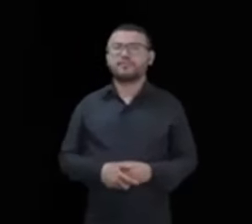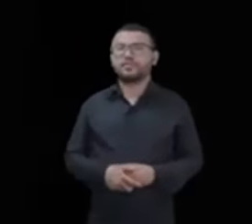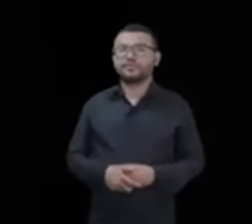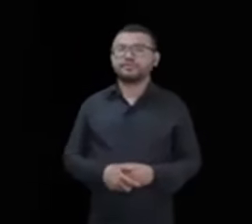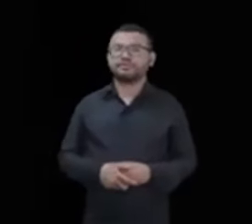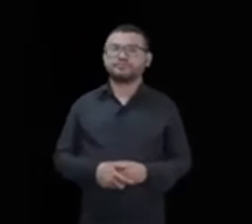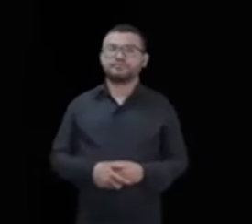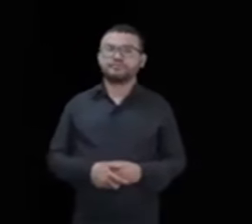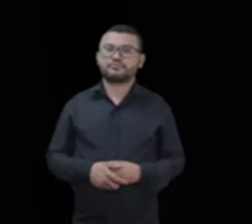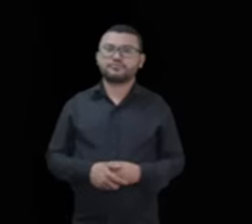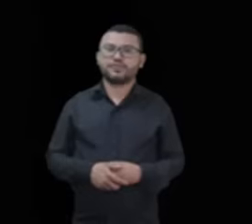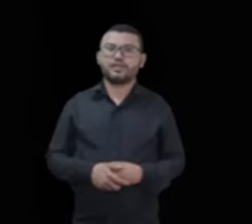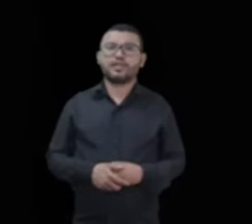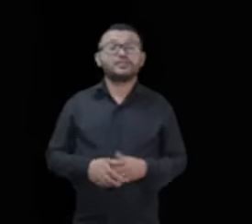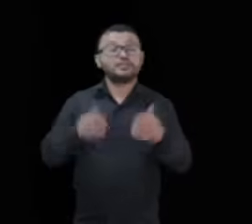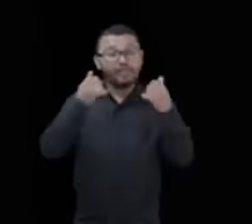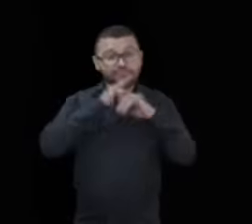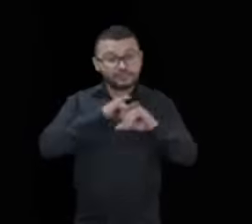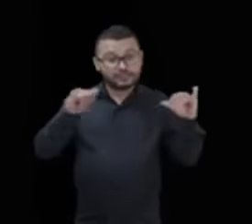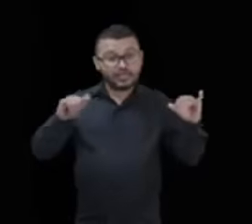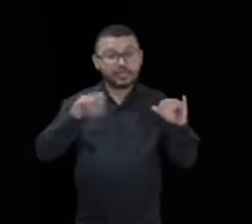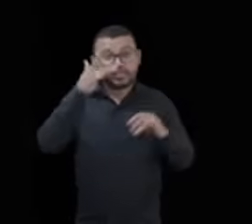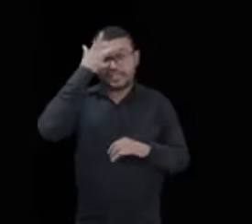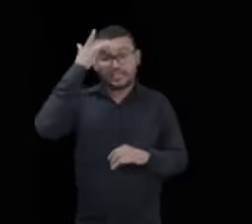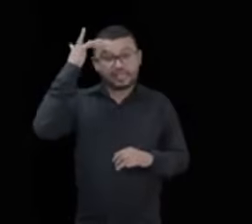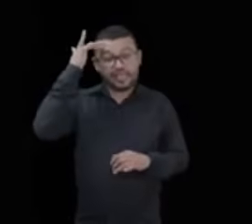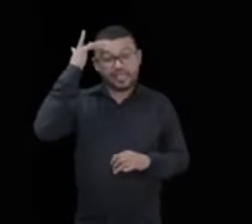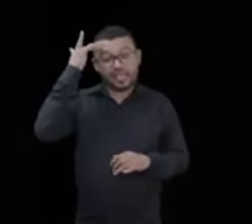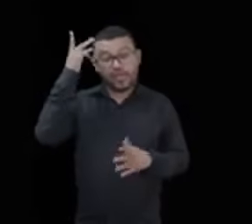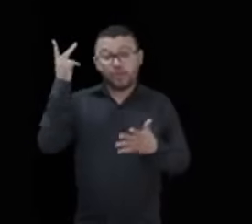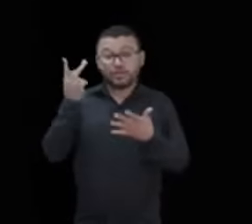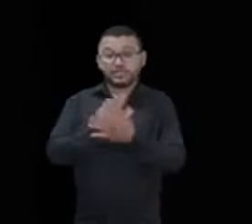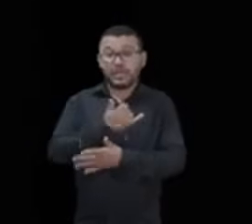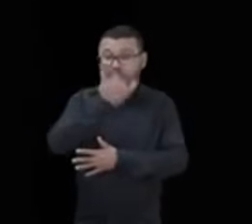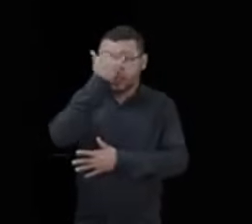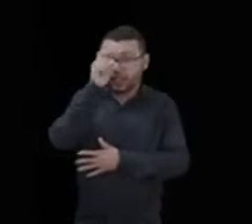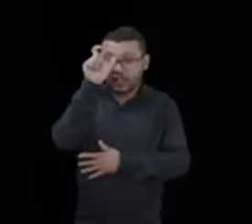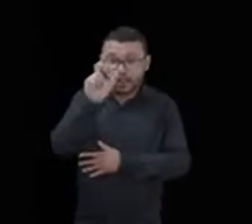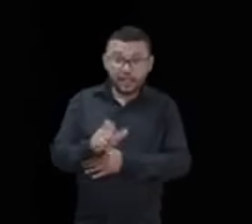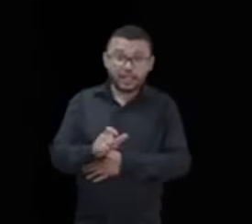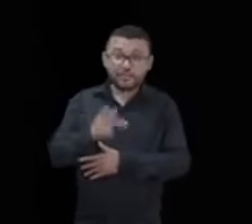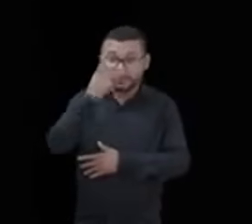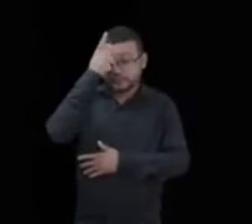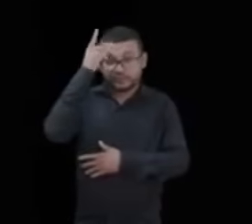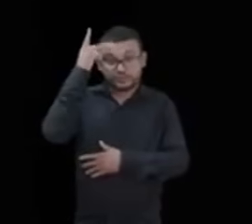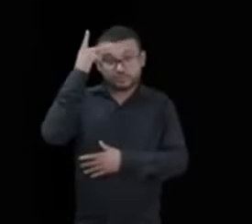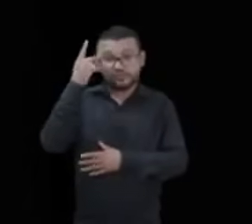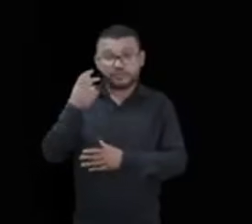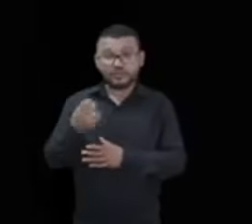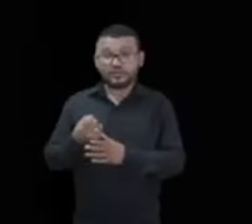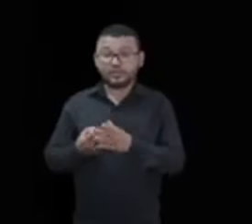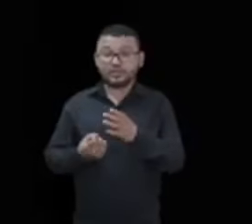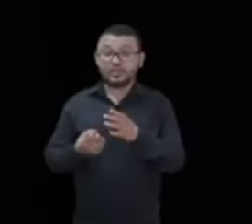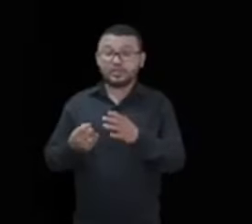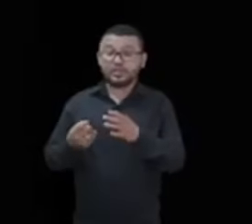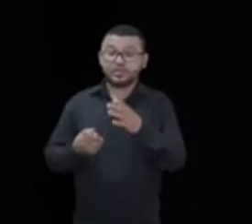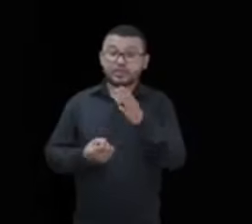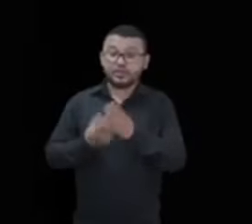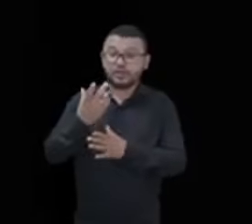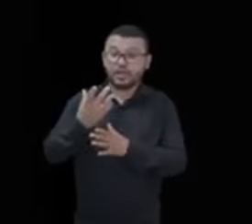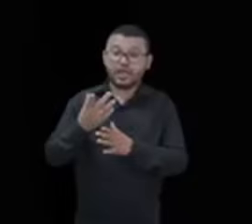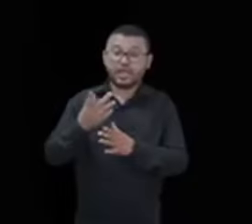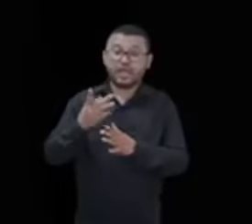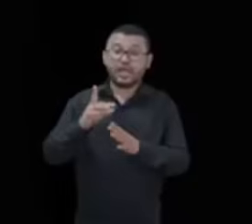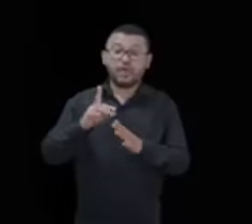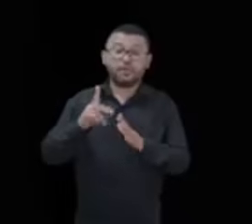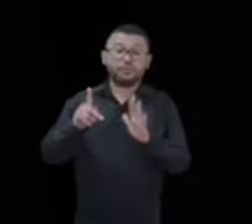e dizer que aqueles que foram vítimas e que deram origem de forma fundamental à Declaração dos Direitos Humanos, que é o